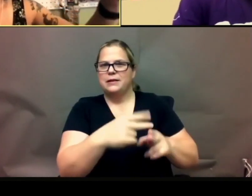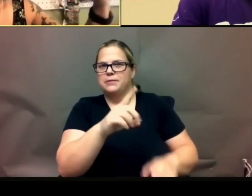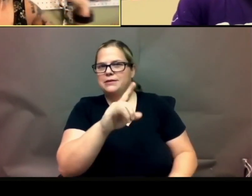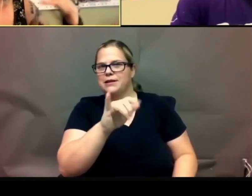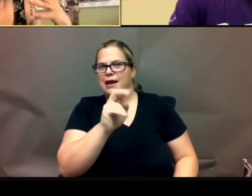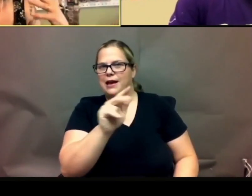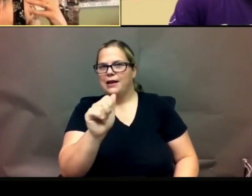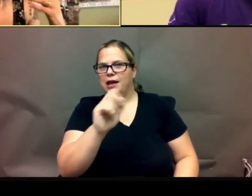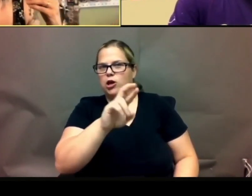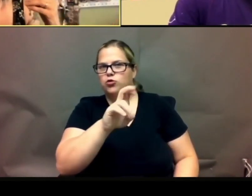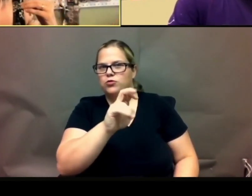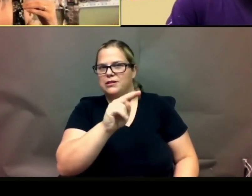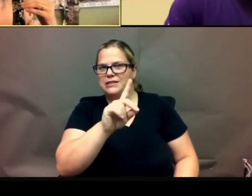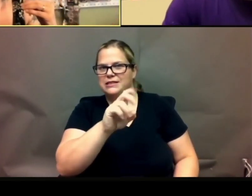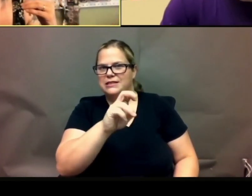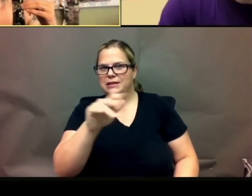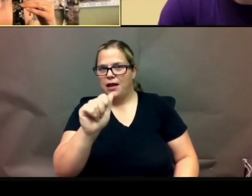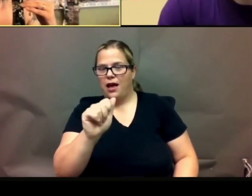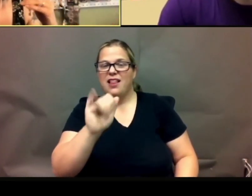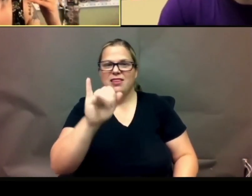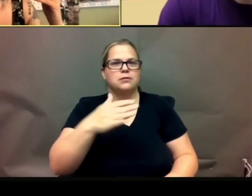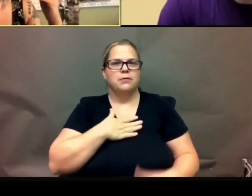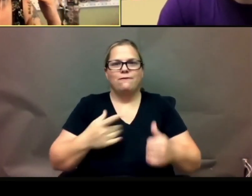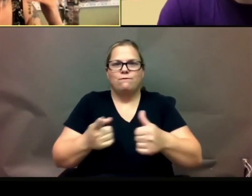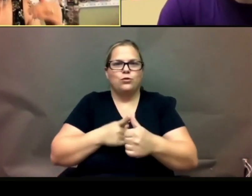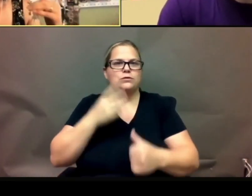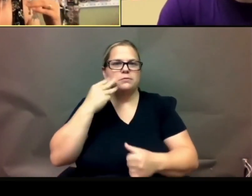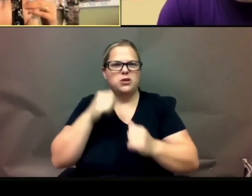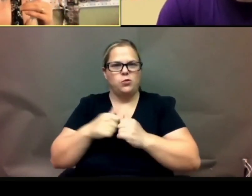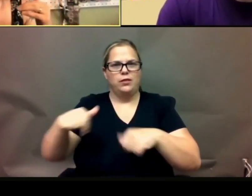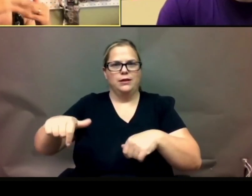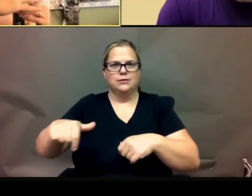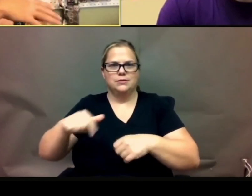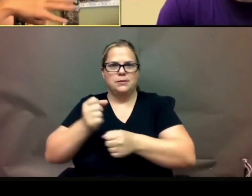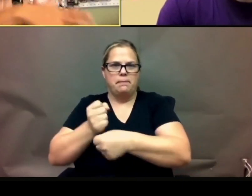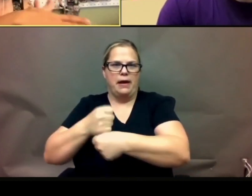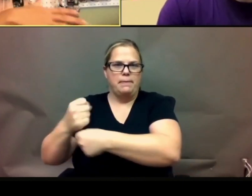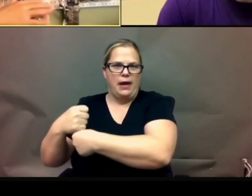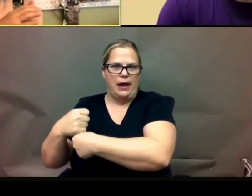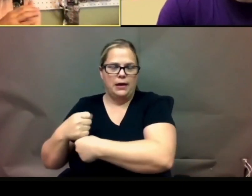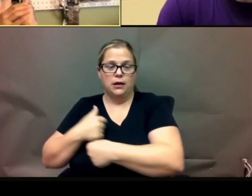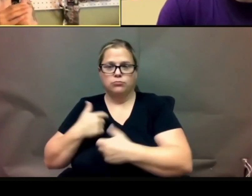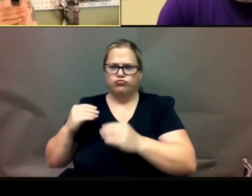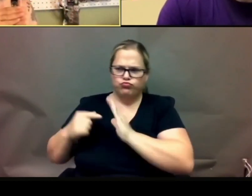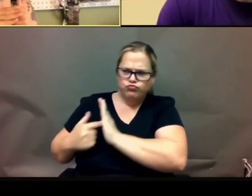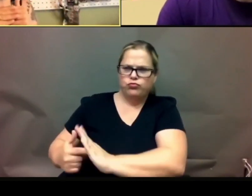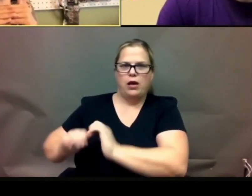bibliotecária. E essa foi a minha primeira experiência.